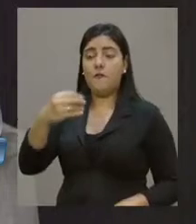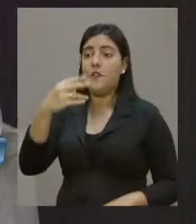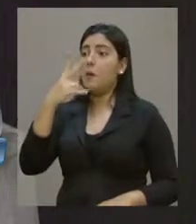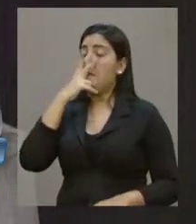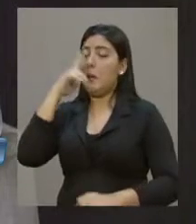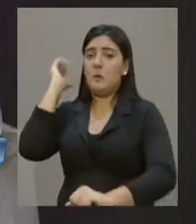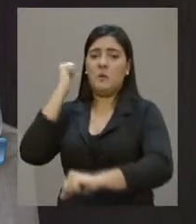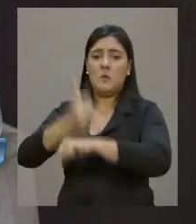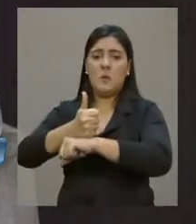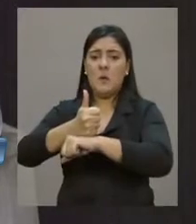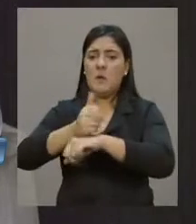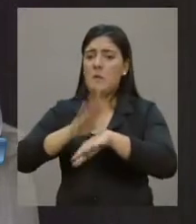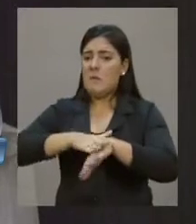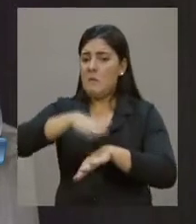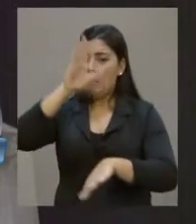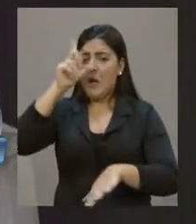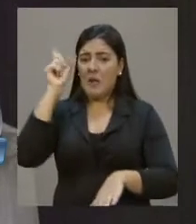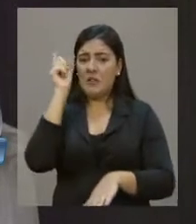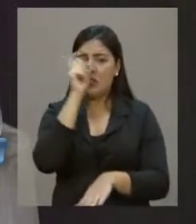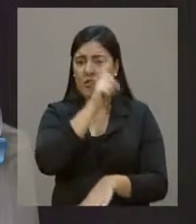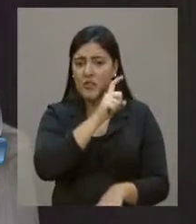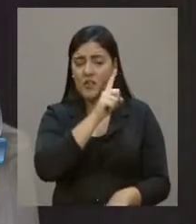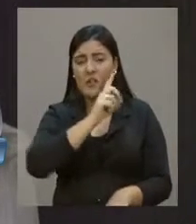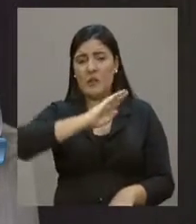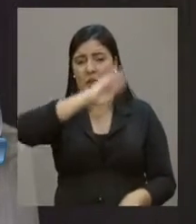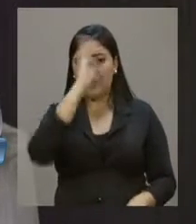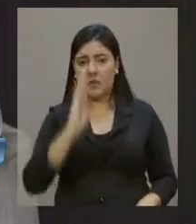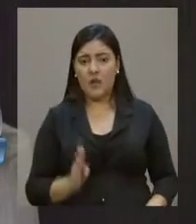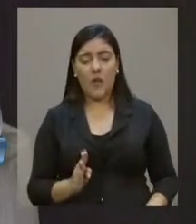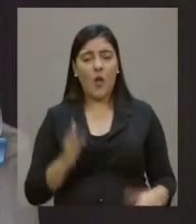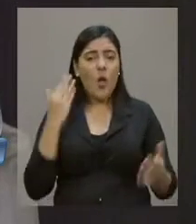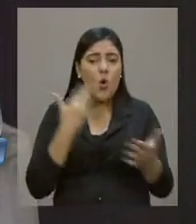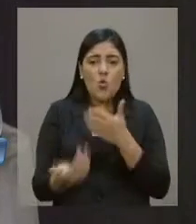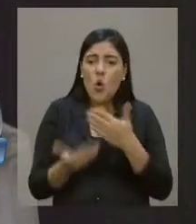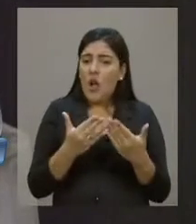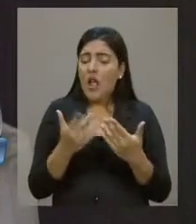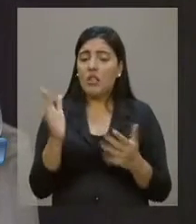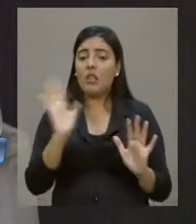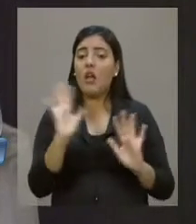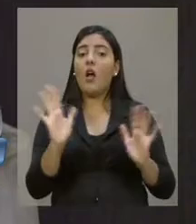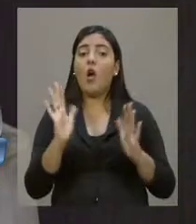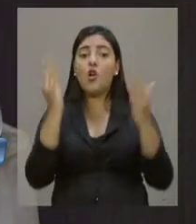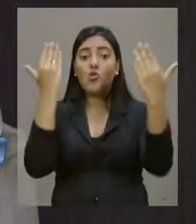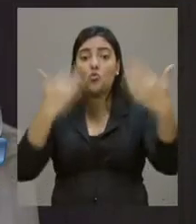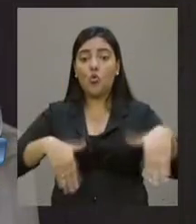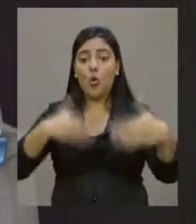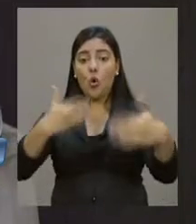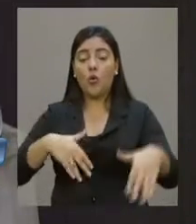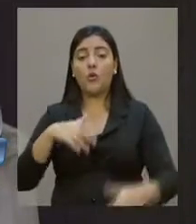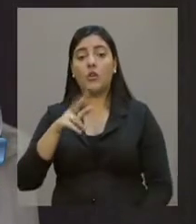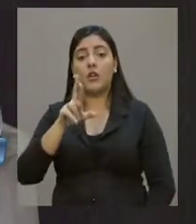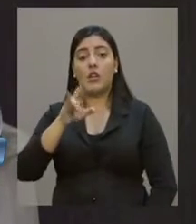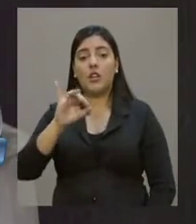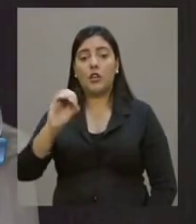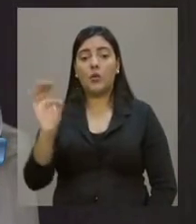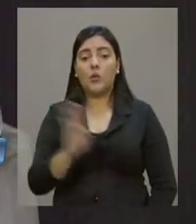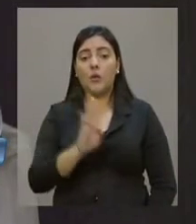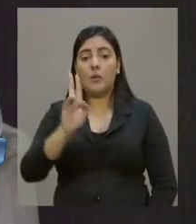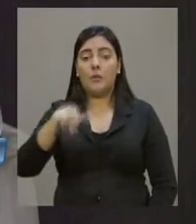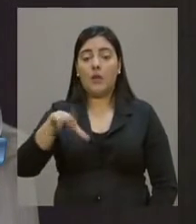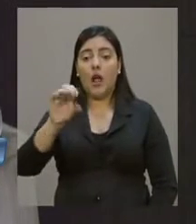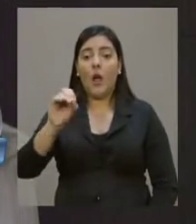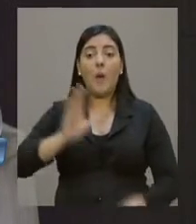mais complexos para a diplomacia brasileira, não é qualquer um da diplomacia brasileira. O concurso para o Instituto Rio Branco é um dos concursos